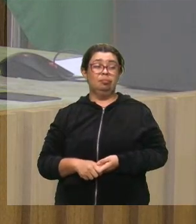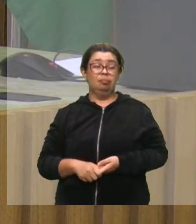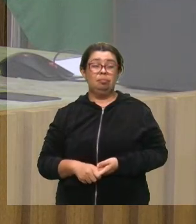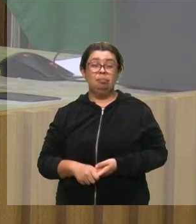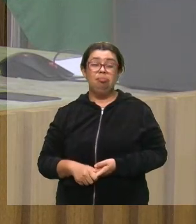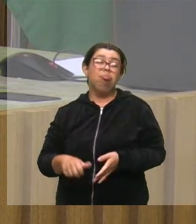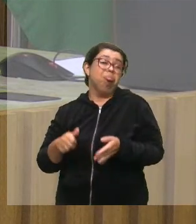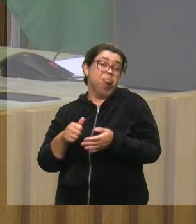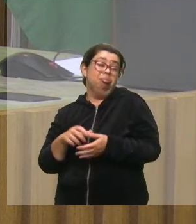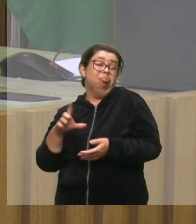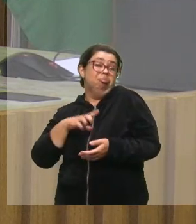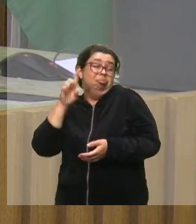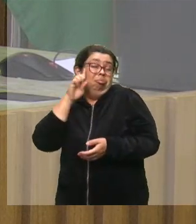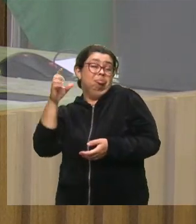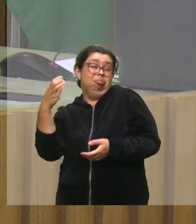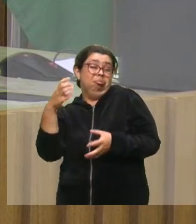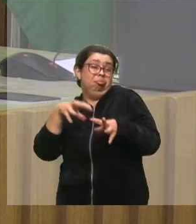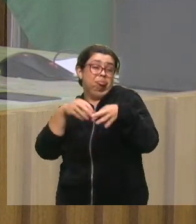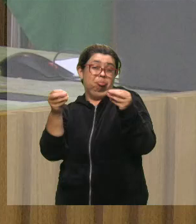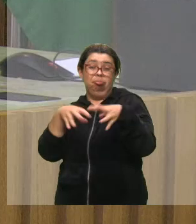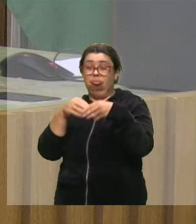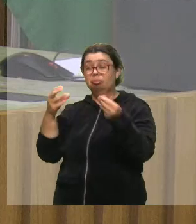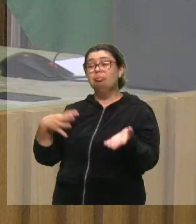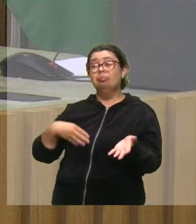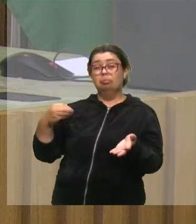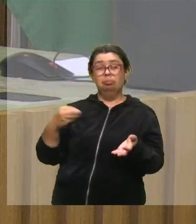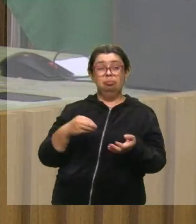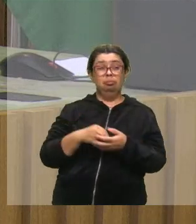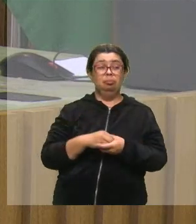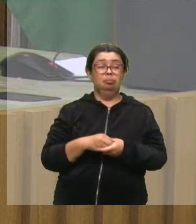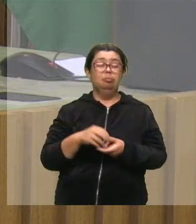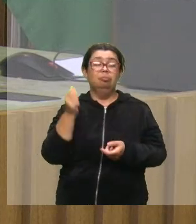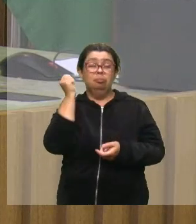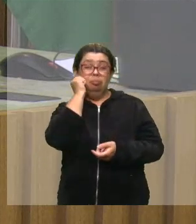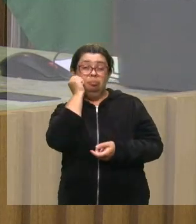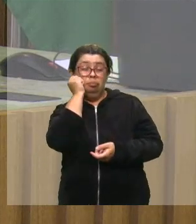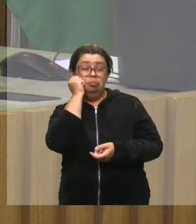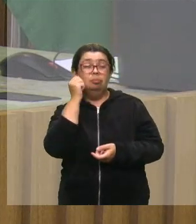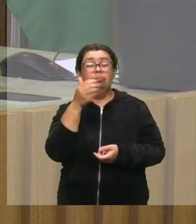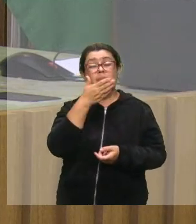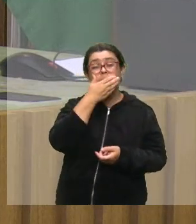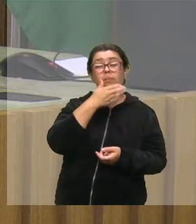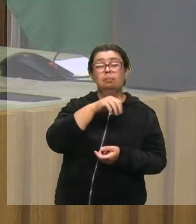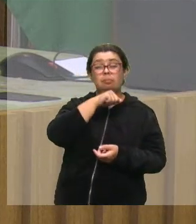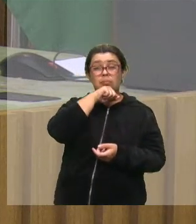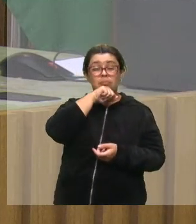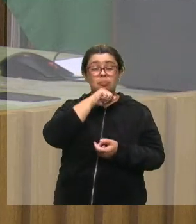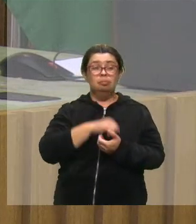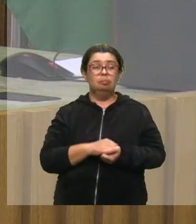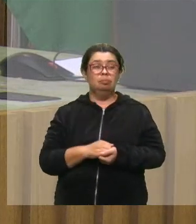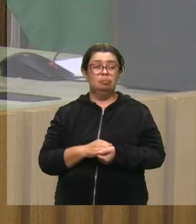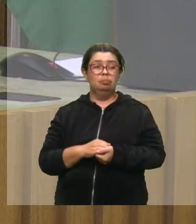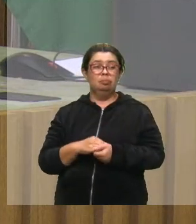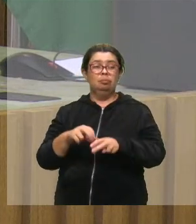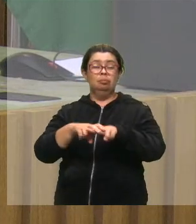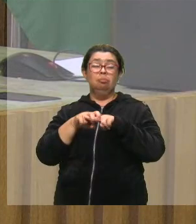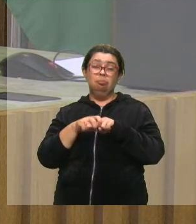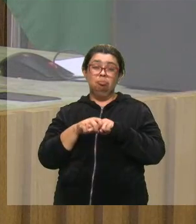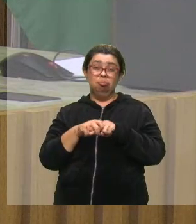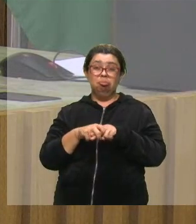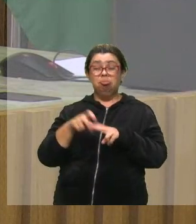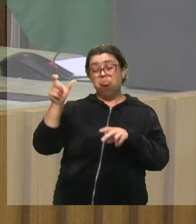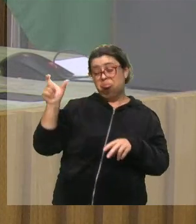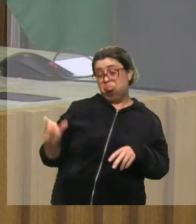para o seu filho, quer fazer um agrado para sua mãe, para o seu pai, e em cima disso aí, o cara fica com